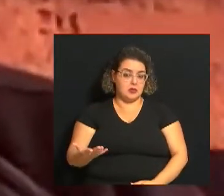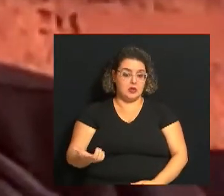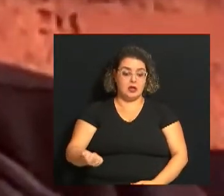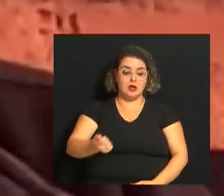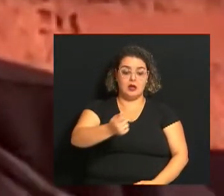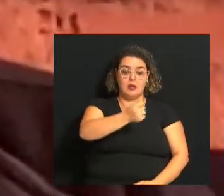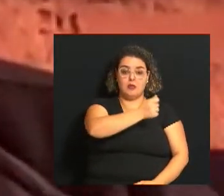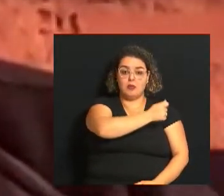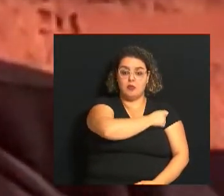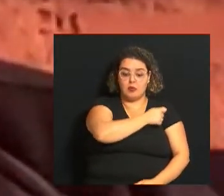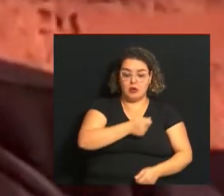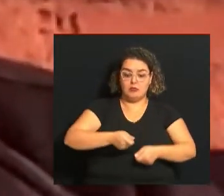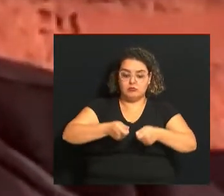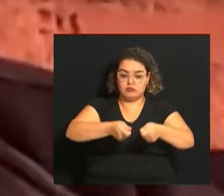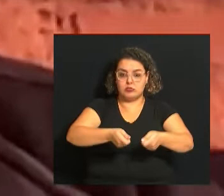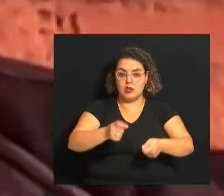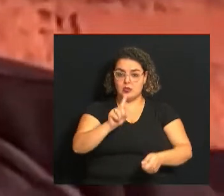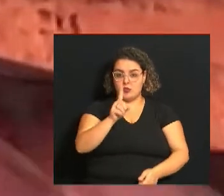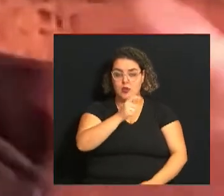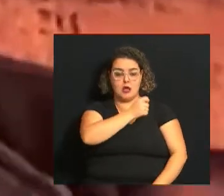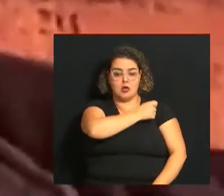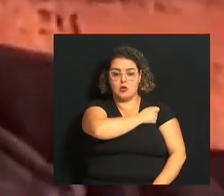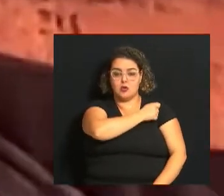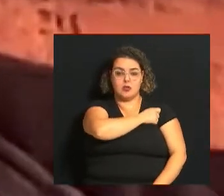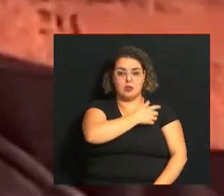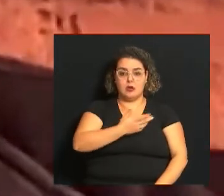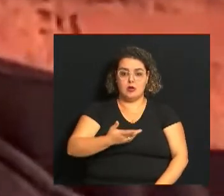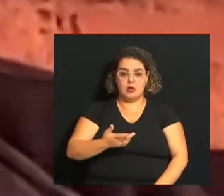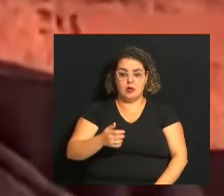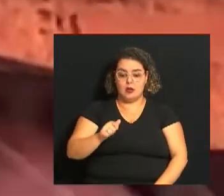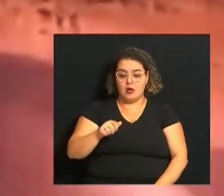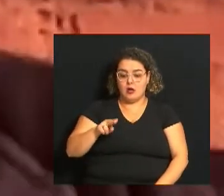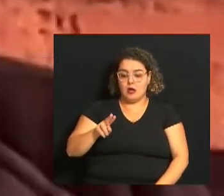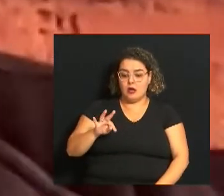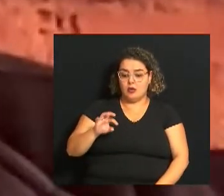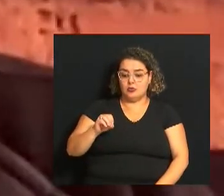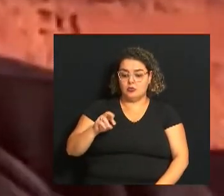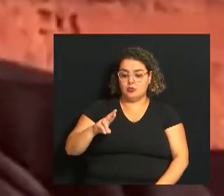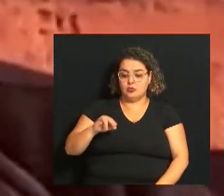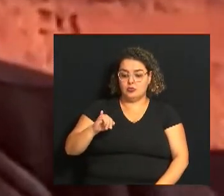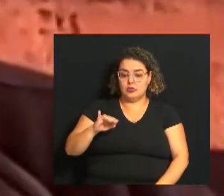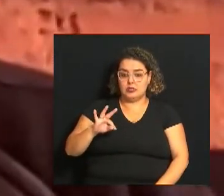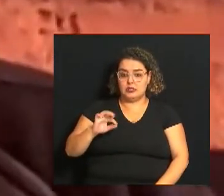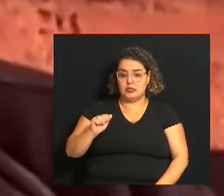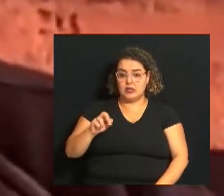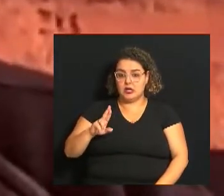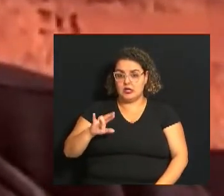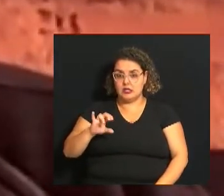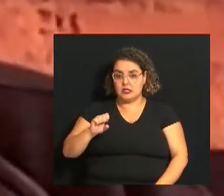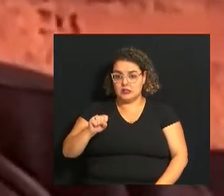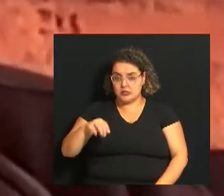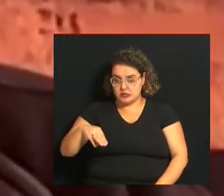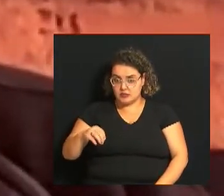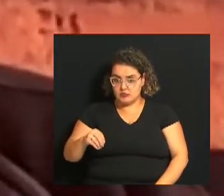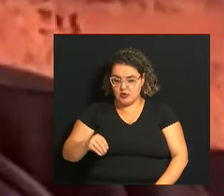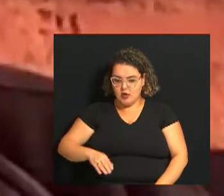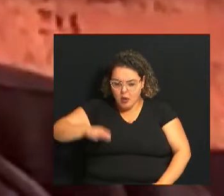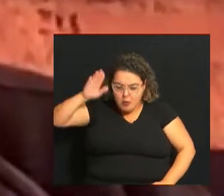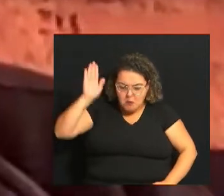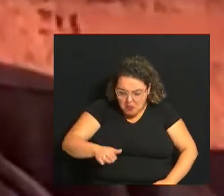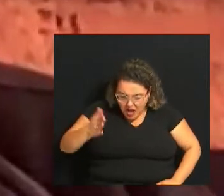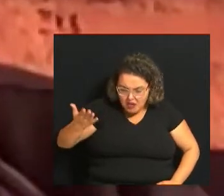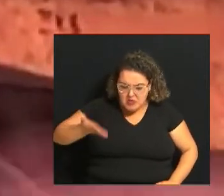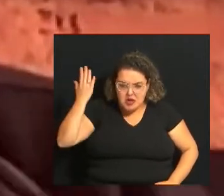personagens, não é autoridade. O autoritarismo é bater na mesa. A autoridade é resolver, fazer com que as políticas públicas possam